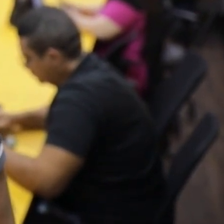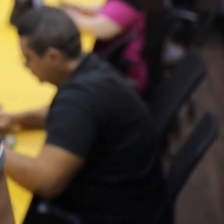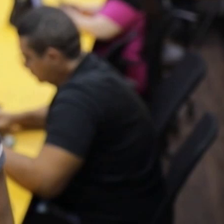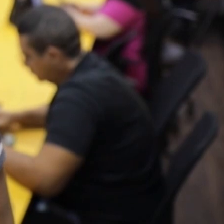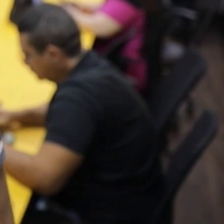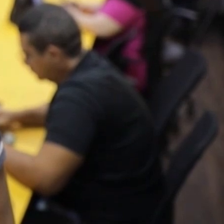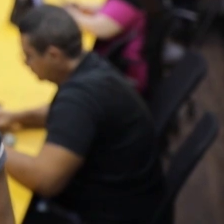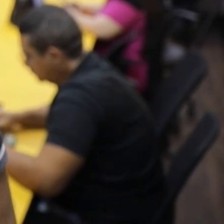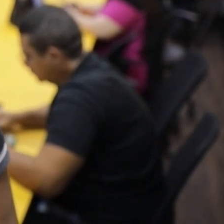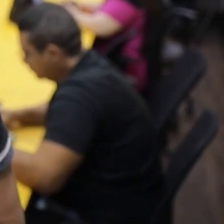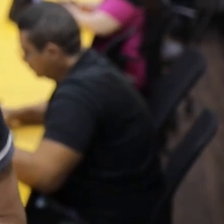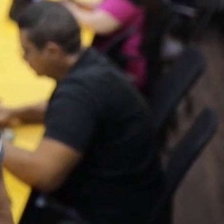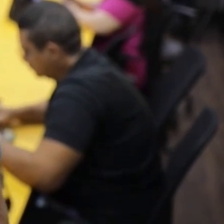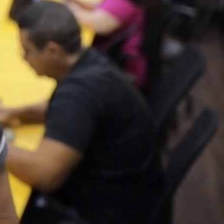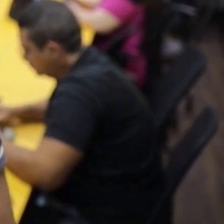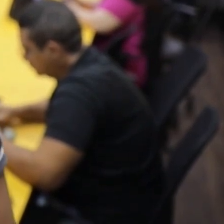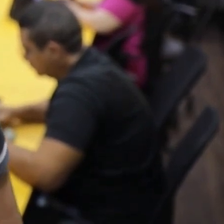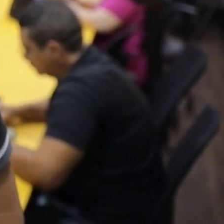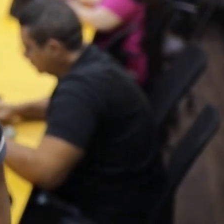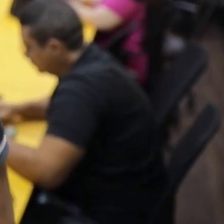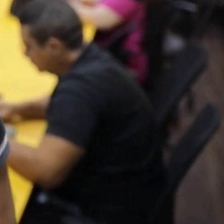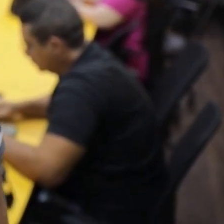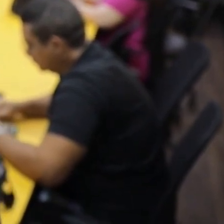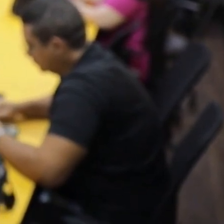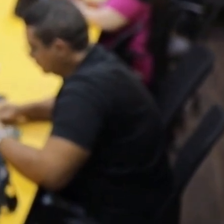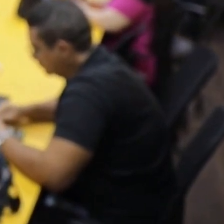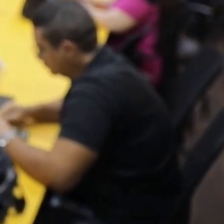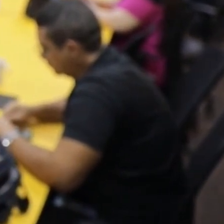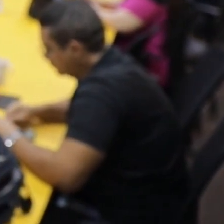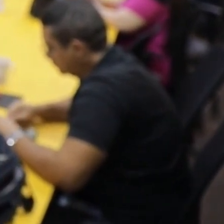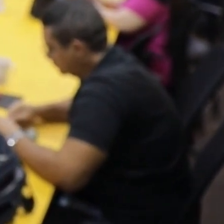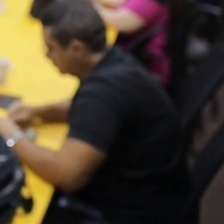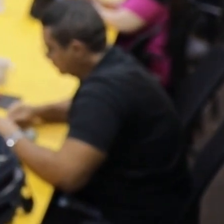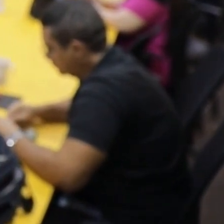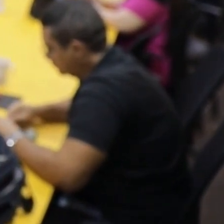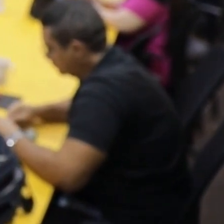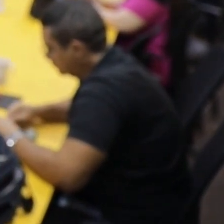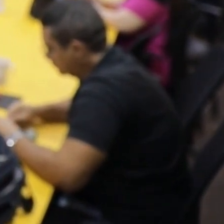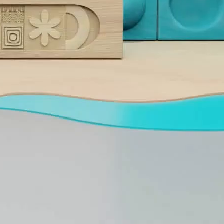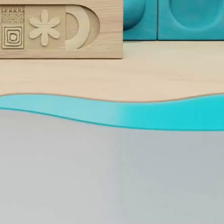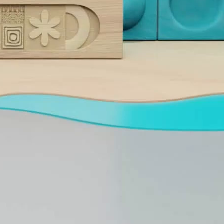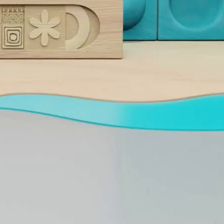pagode, sertanejo. I prefer electronic music.